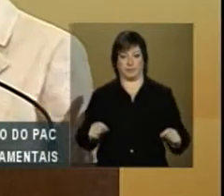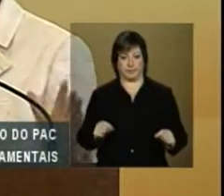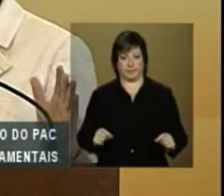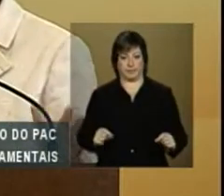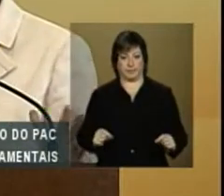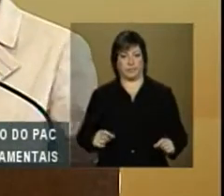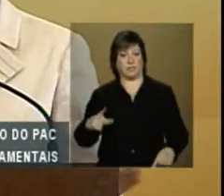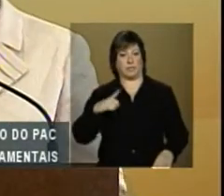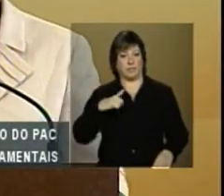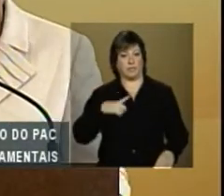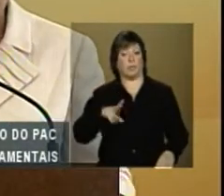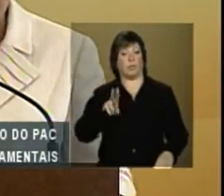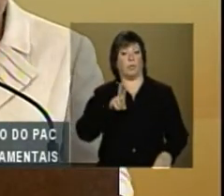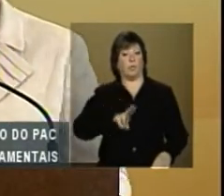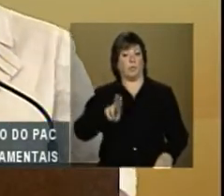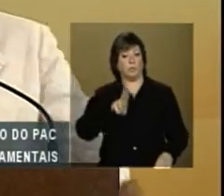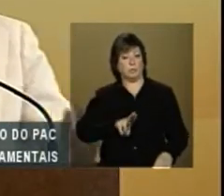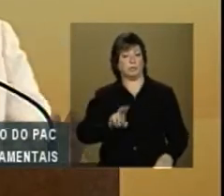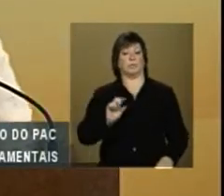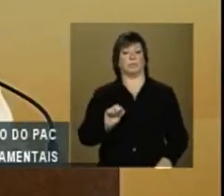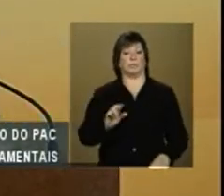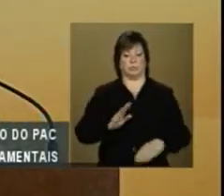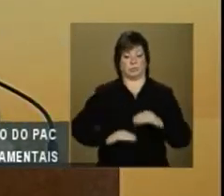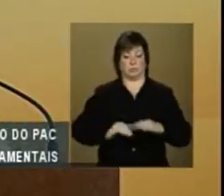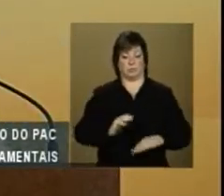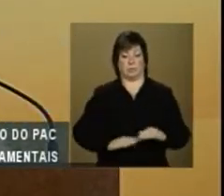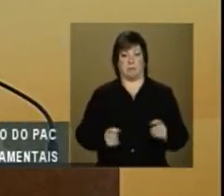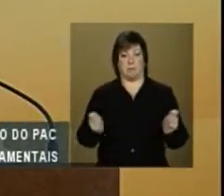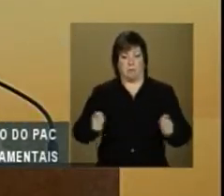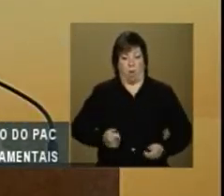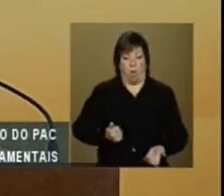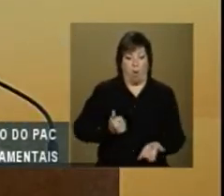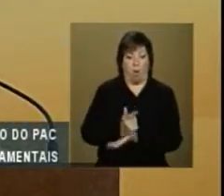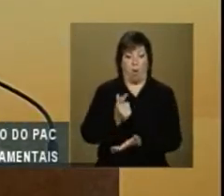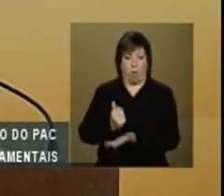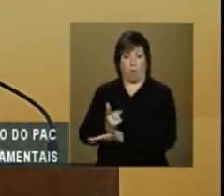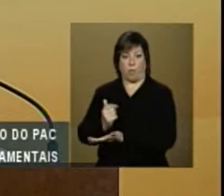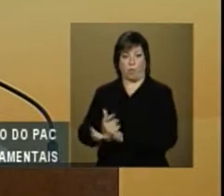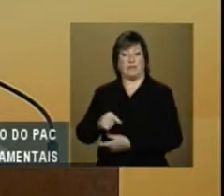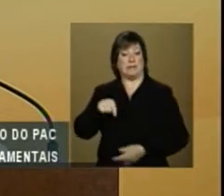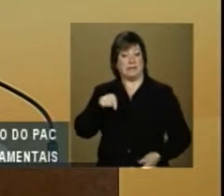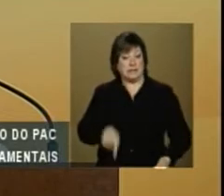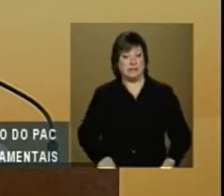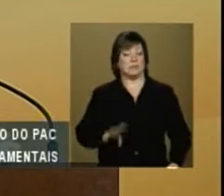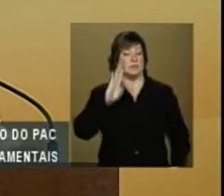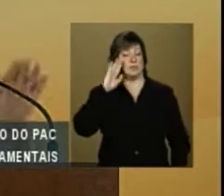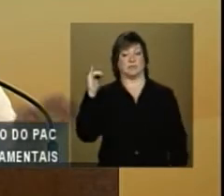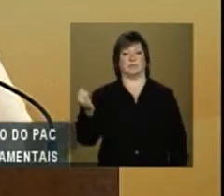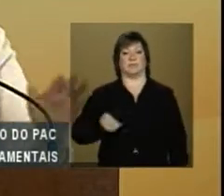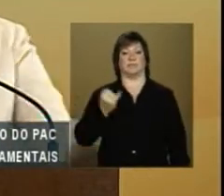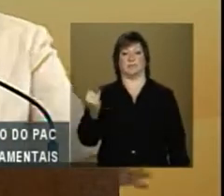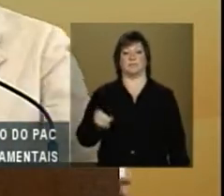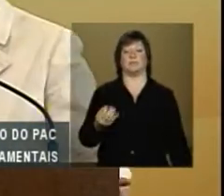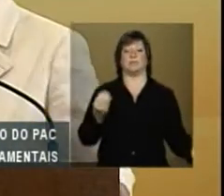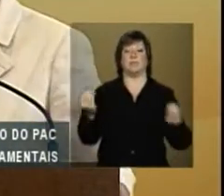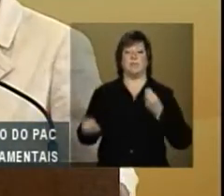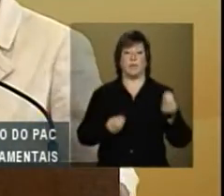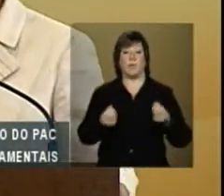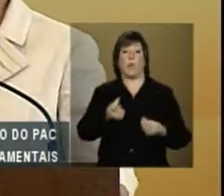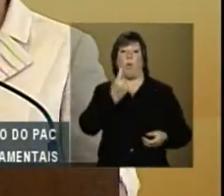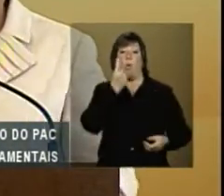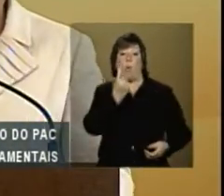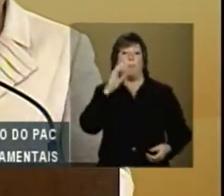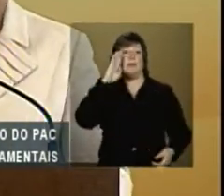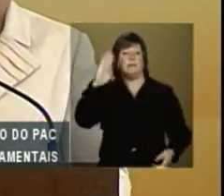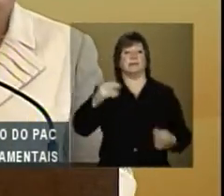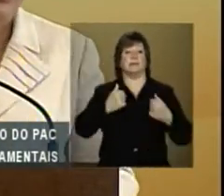O uso do poder de compra é algo consagrado hoje como um dos